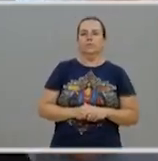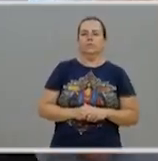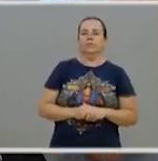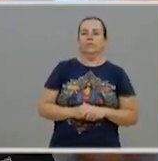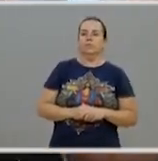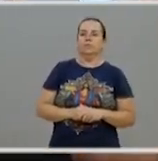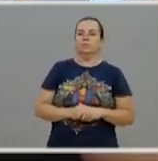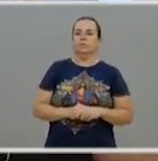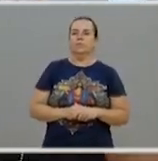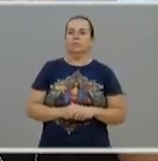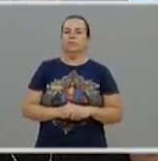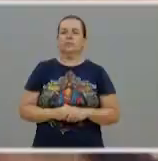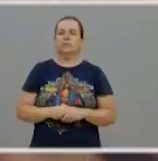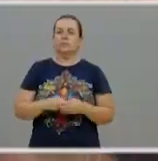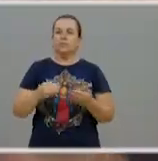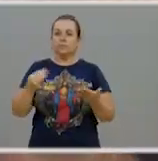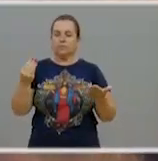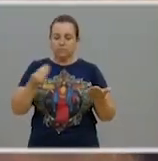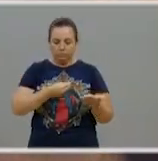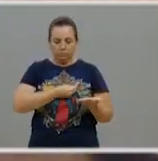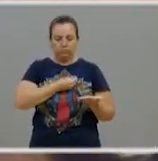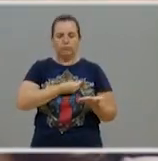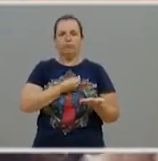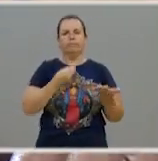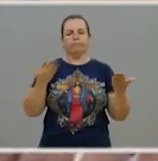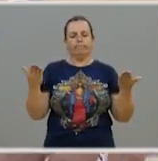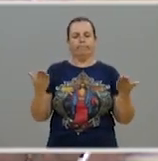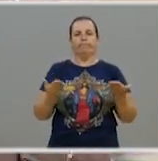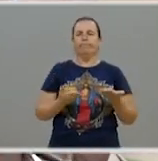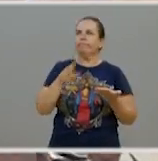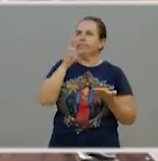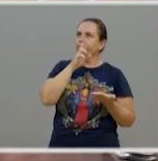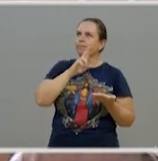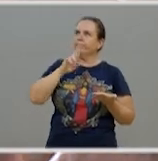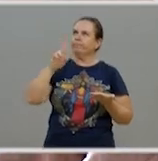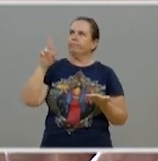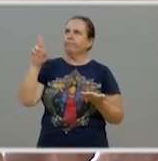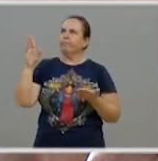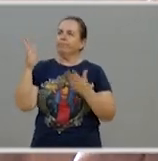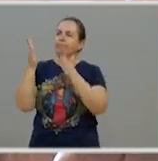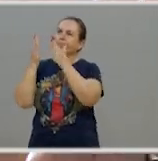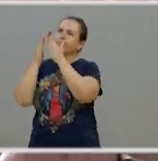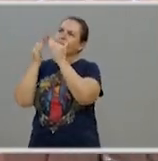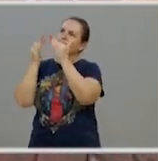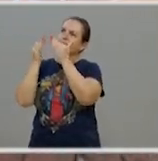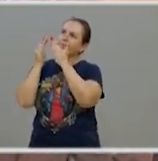Eu vim aqui, Senhor, pedir